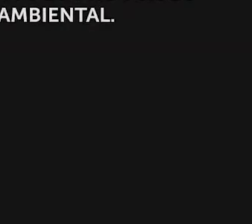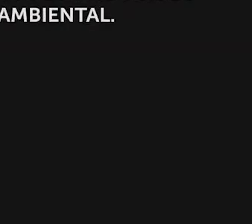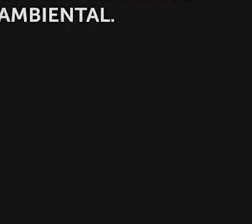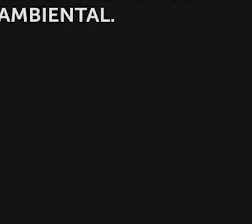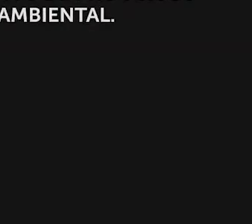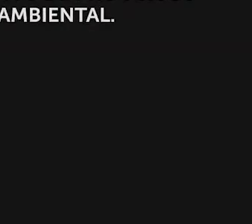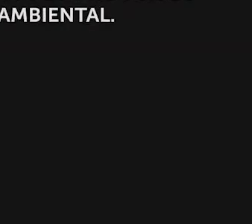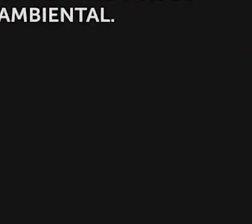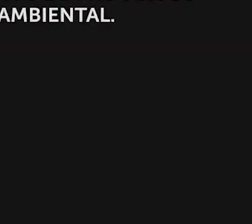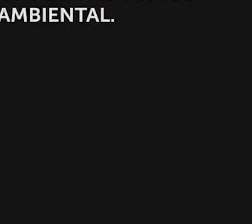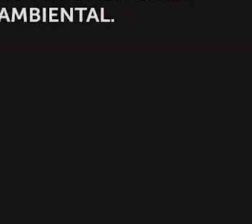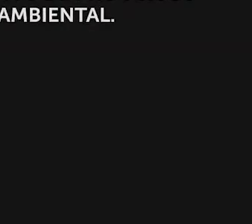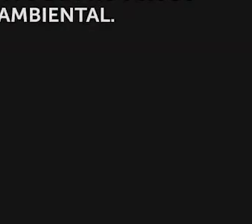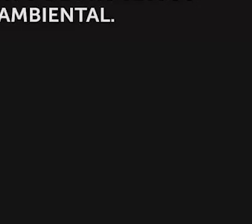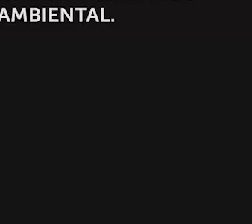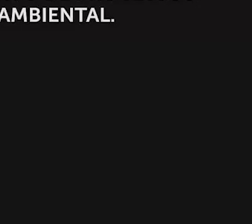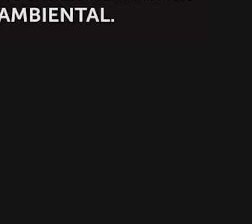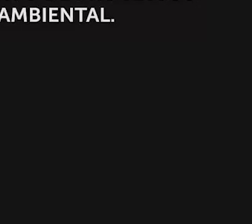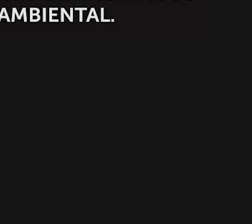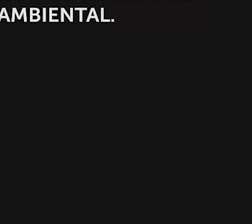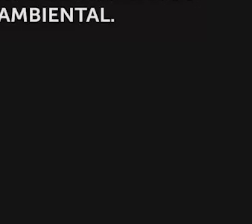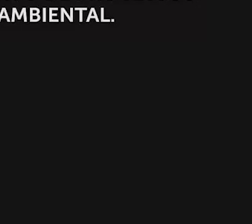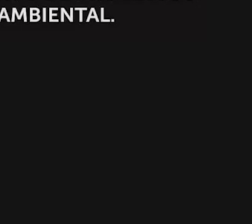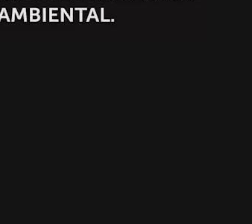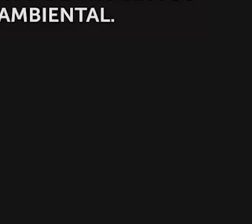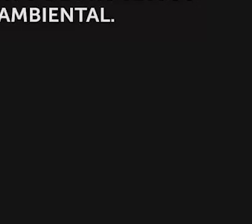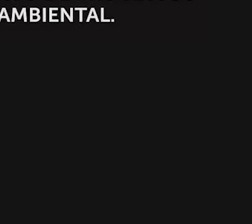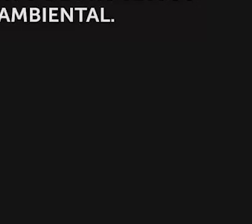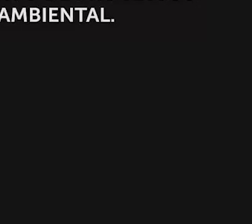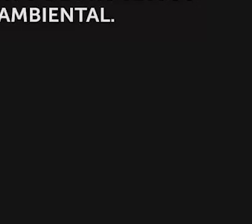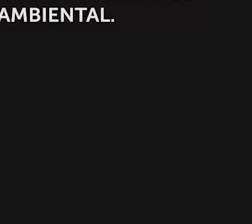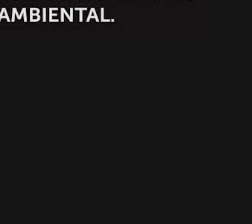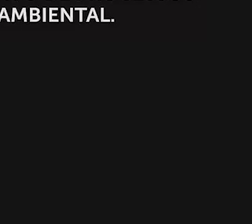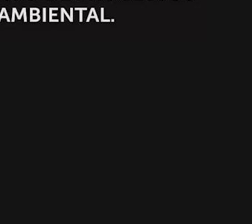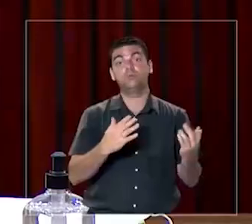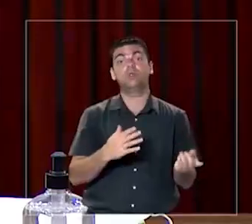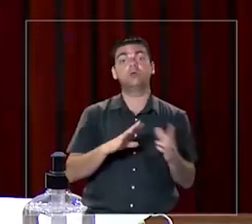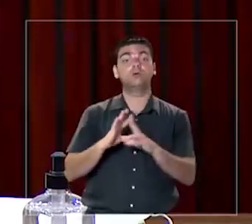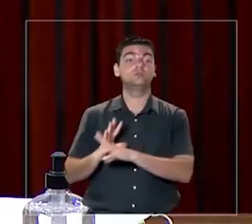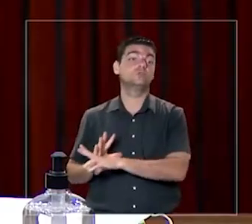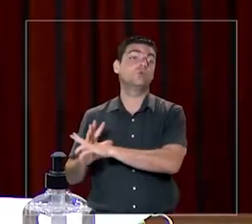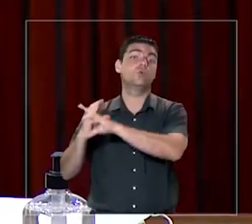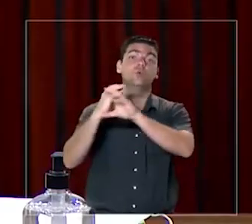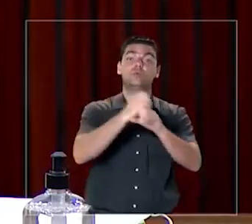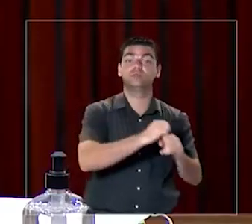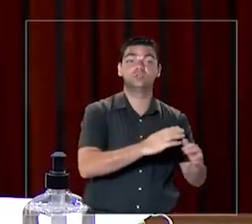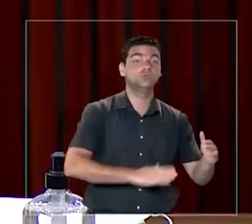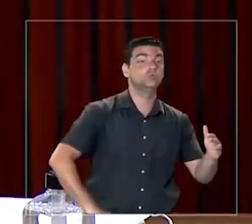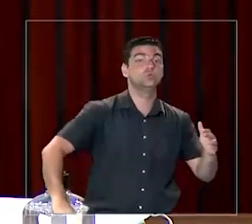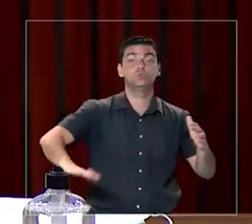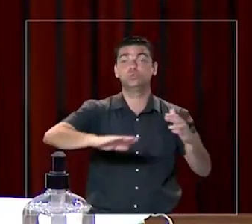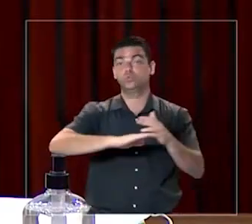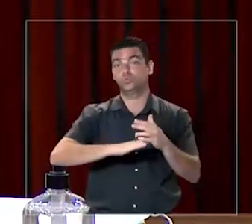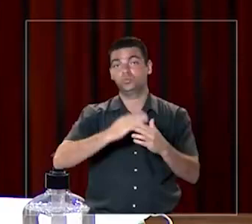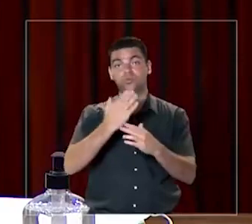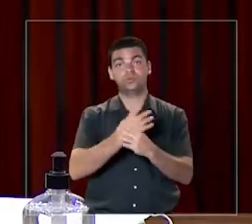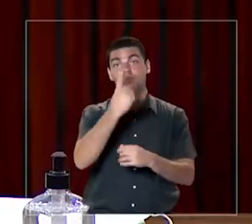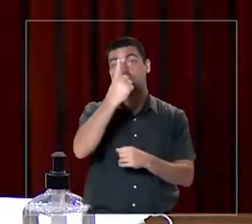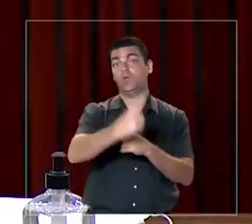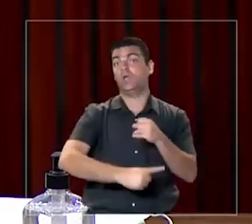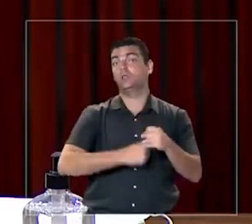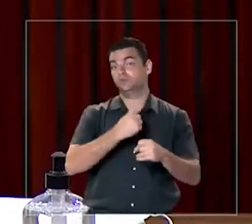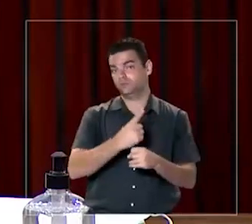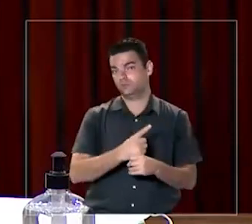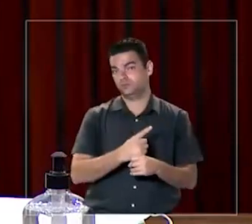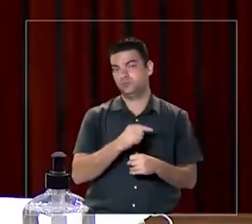da Meta 12 sobre o julgamento de processos relacionados à questão ambiental segundo a ministra a quantidade de processos